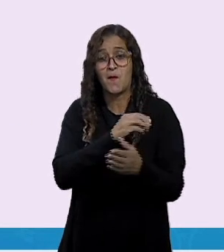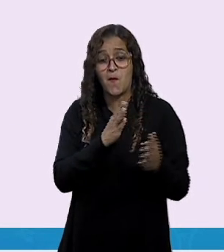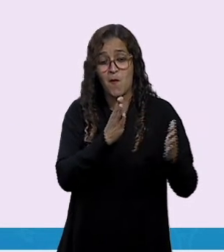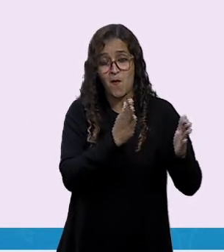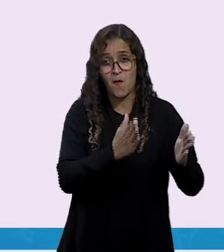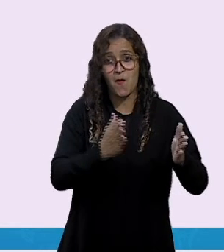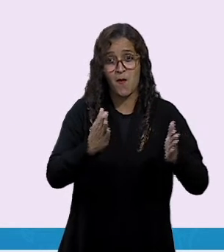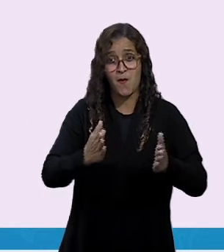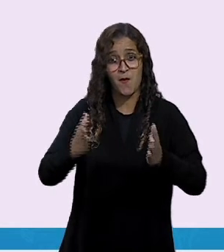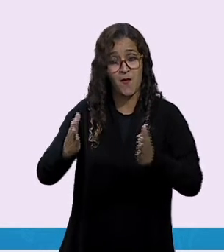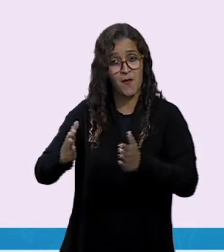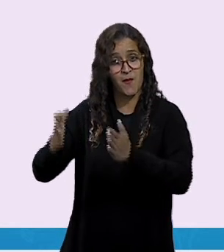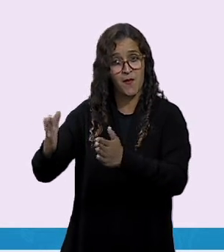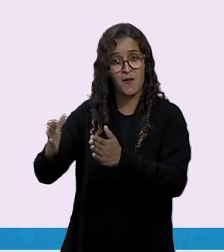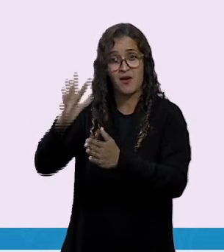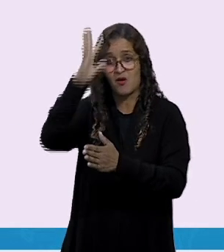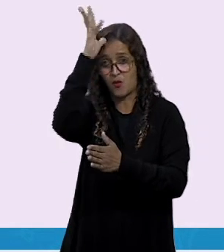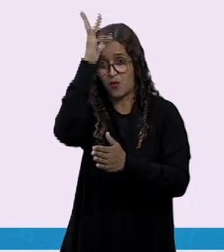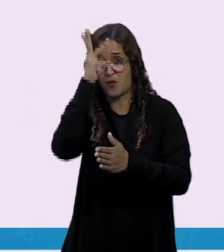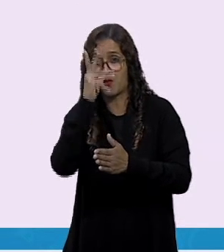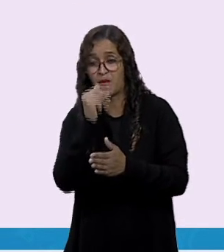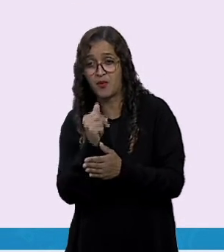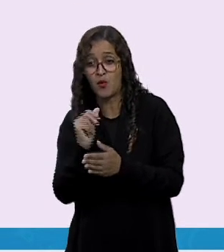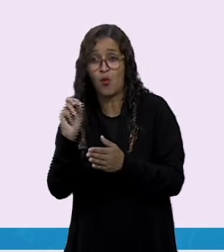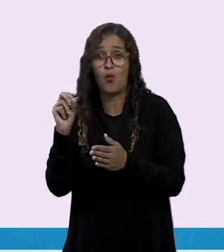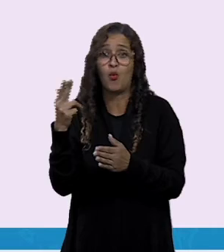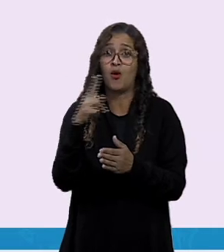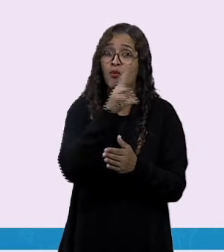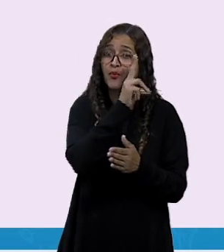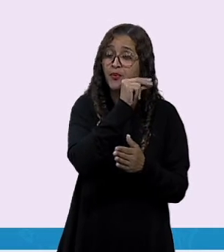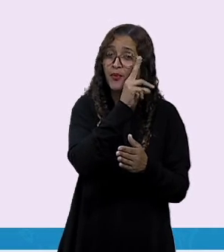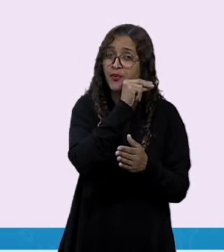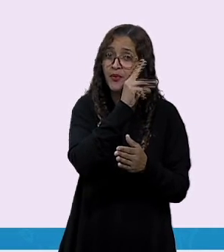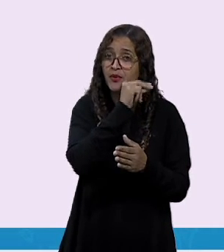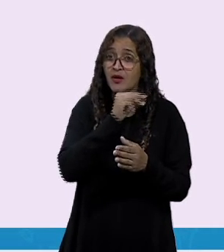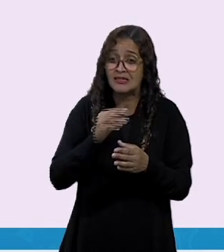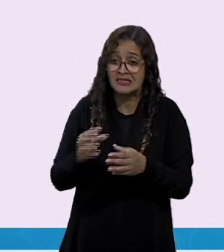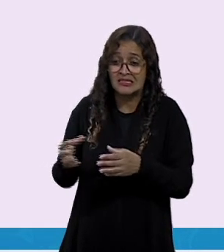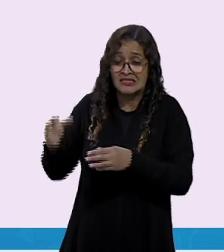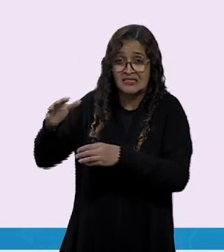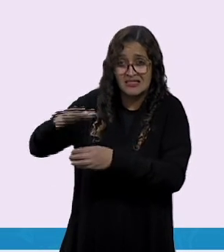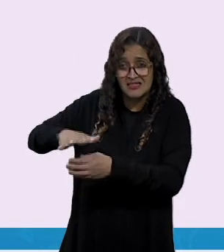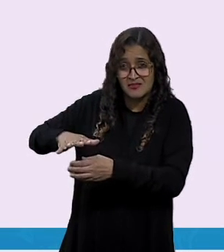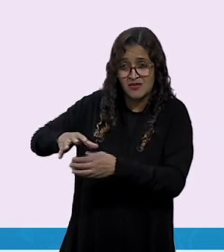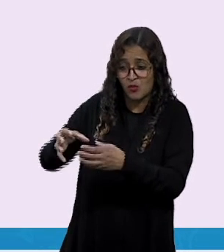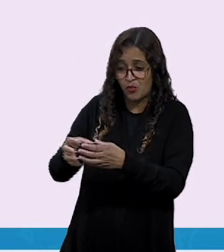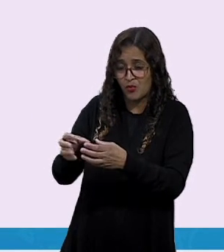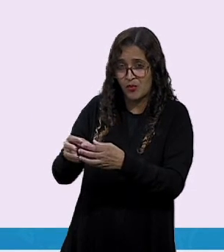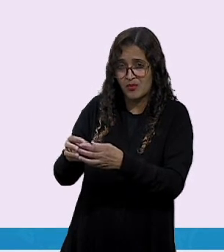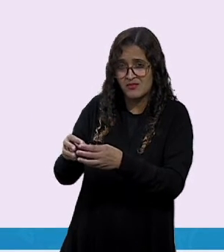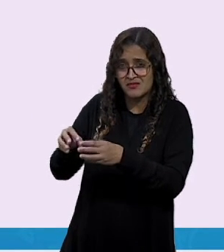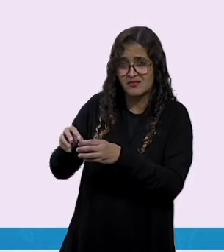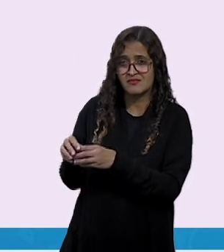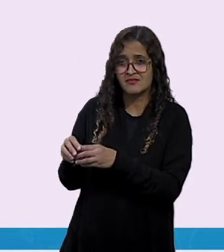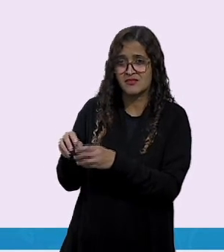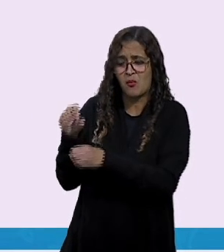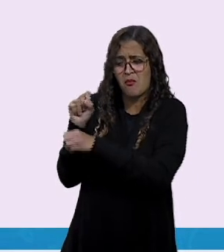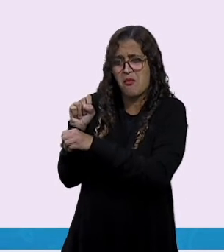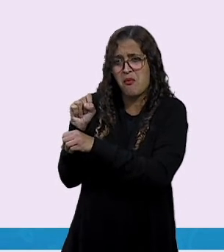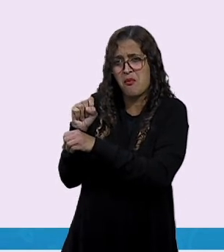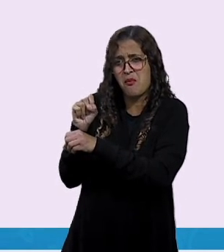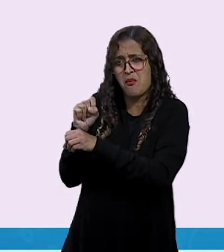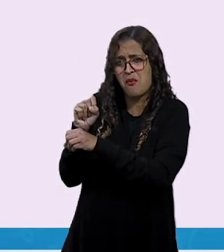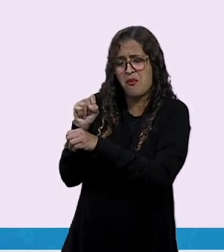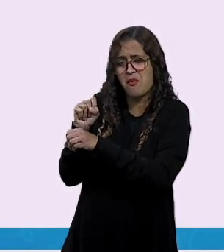o período que a galinha, o pato, vai ficar em cima dos ovos, esquentando aqueles ovos para aqueles filhotes